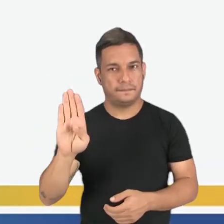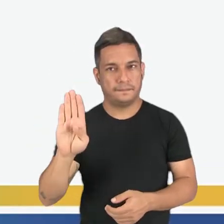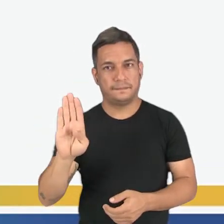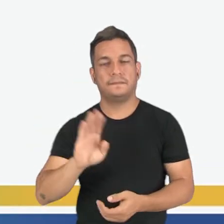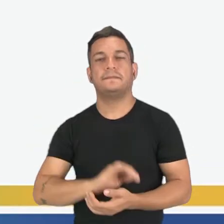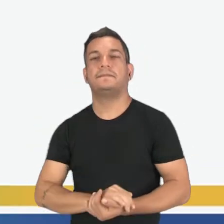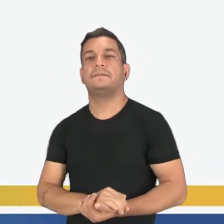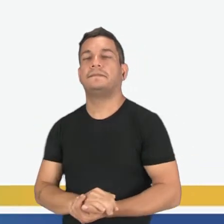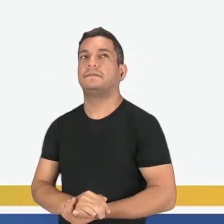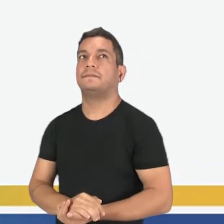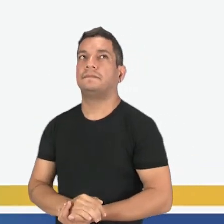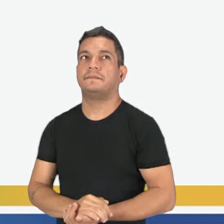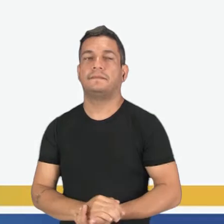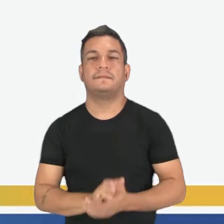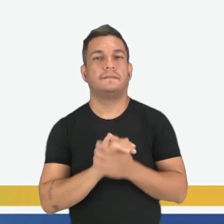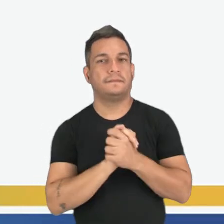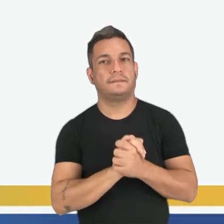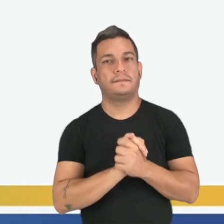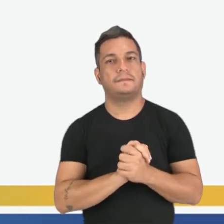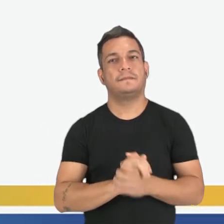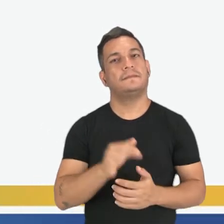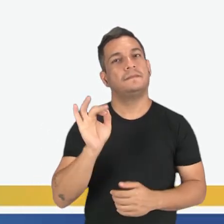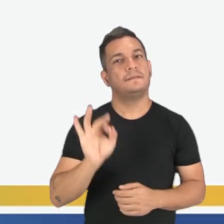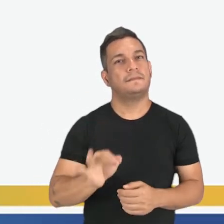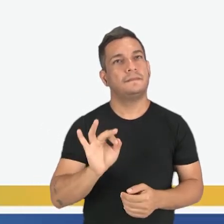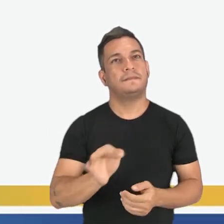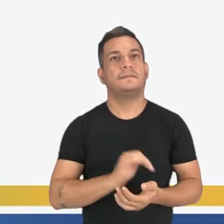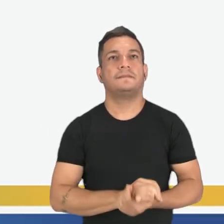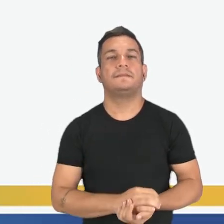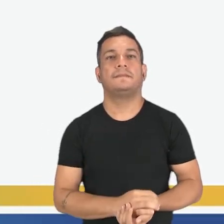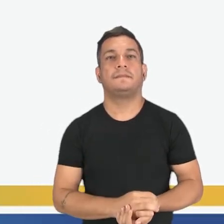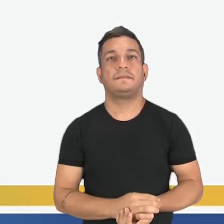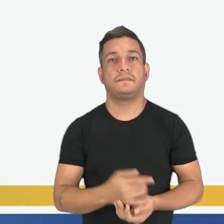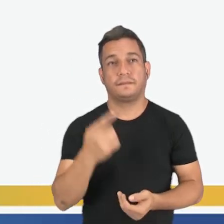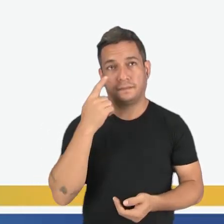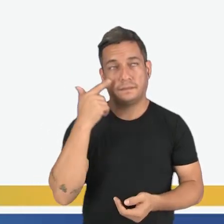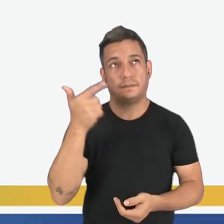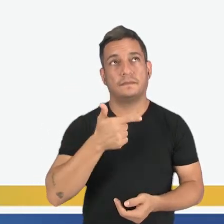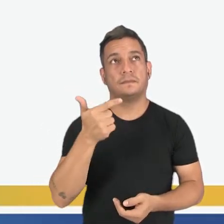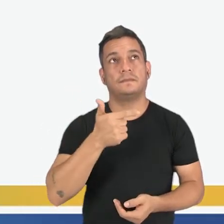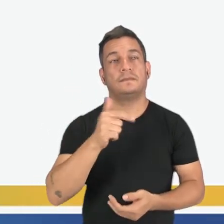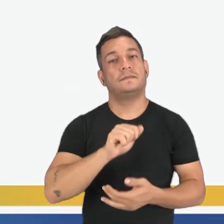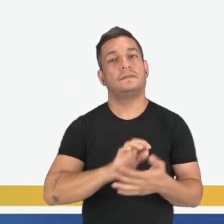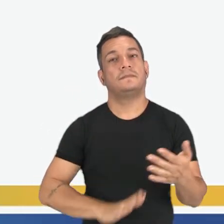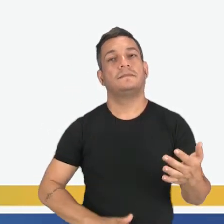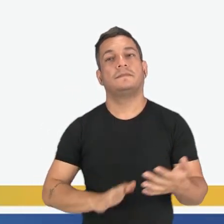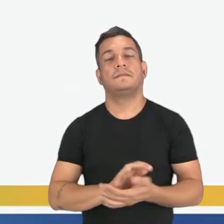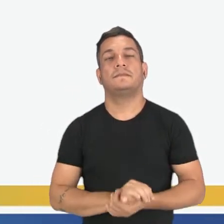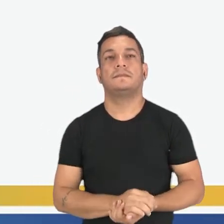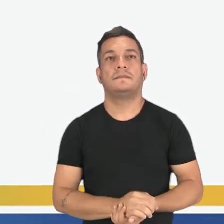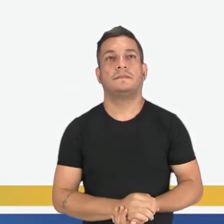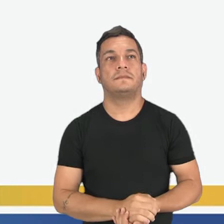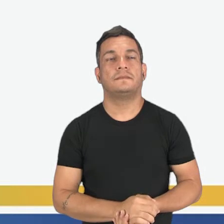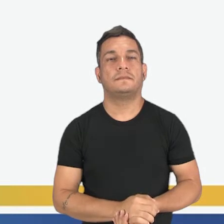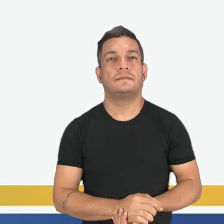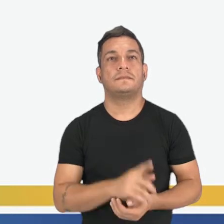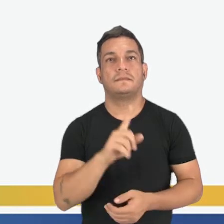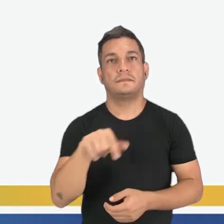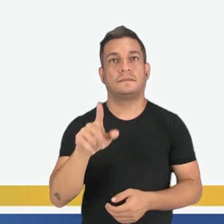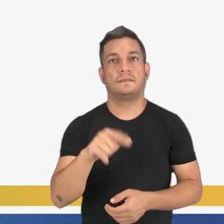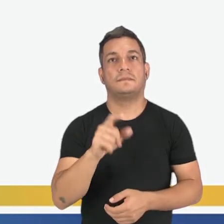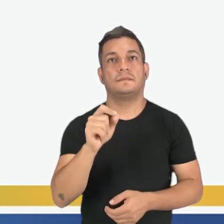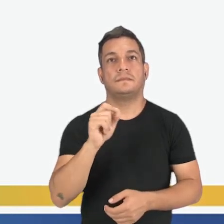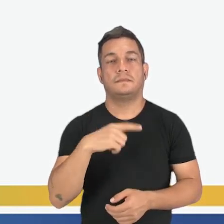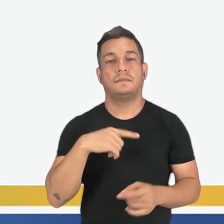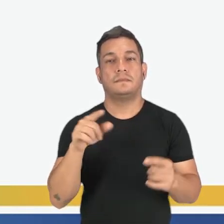bem, bacia hidrográfica. Parabéns quem acertou. Então vamos para a nossa segunda questão. Marque as